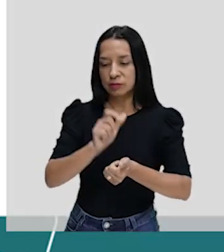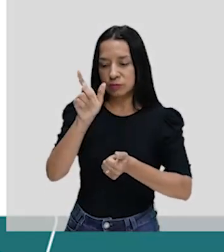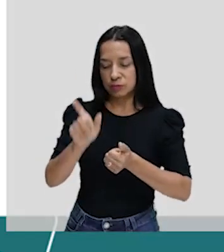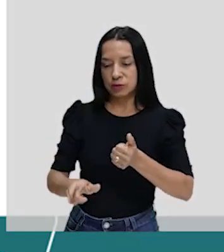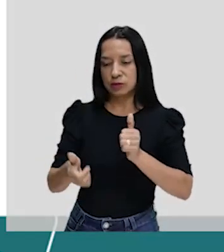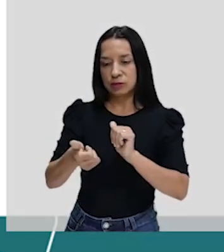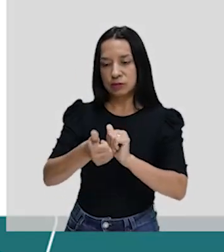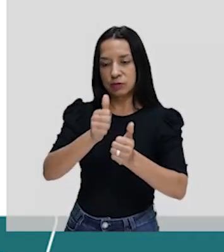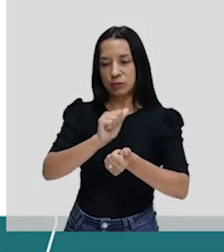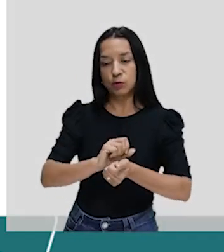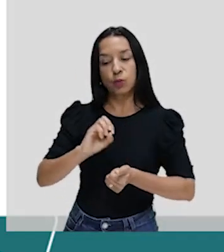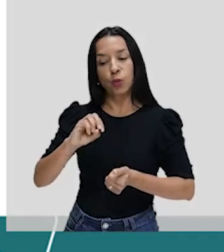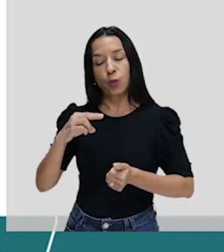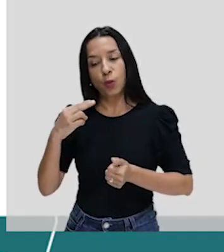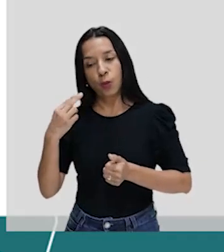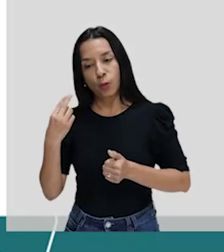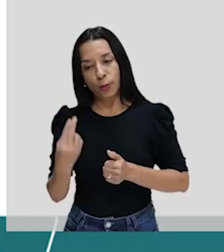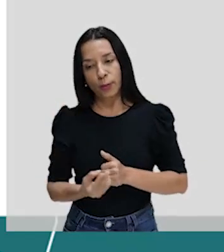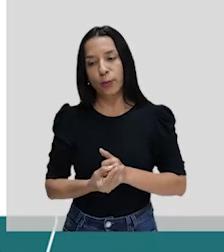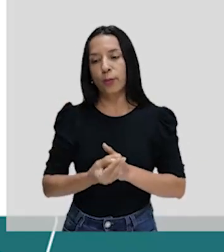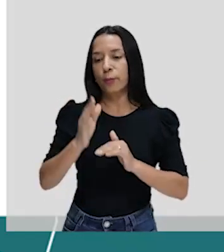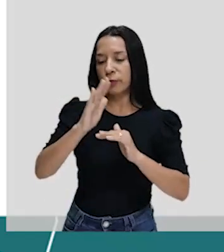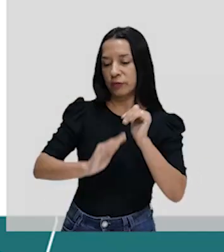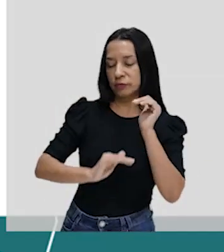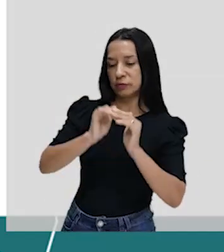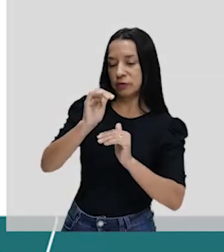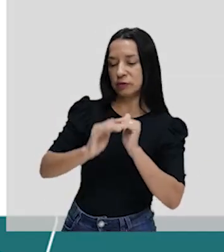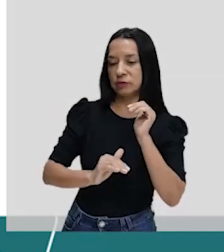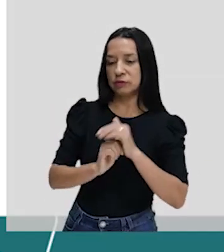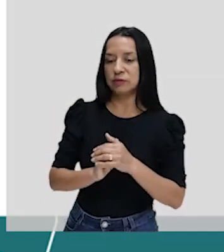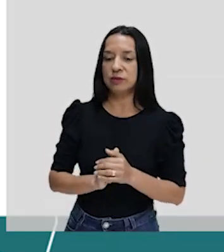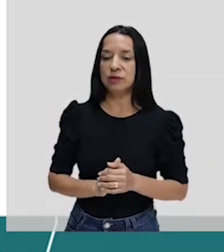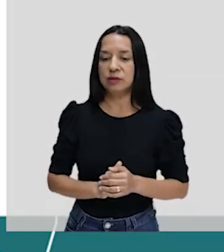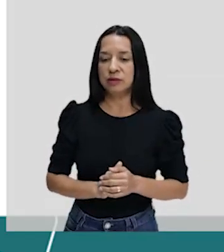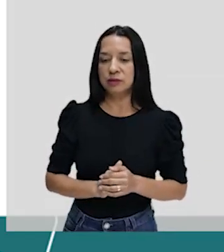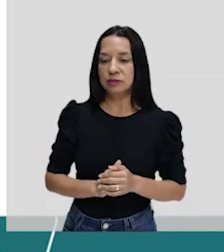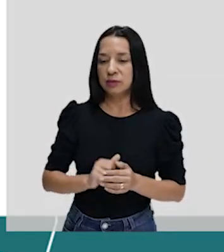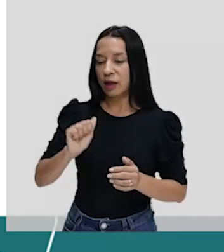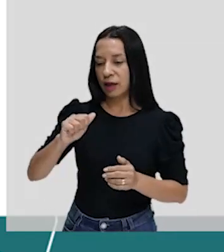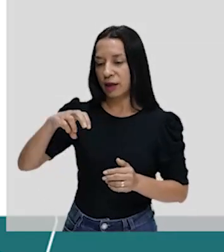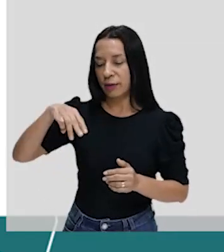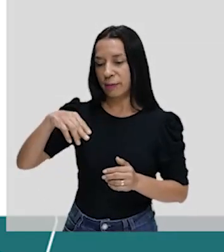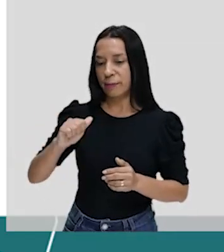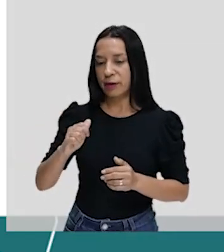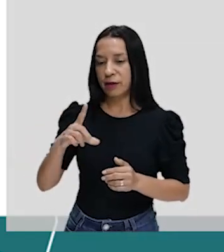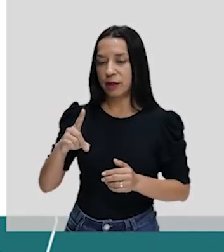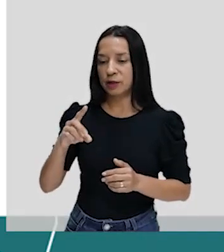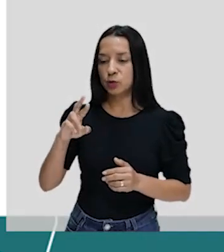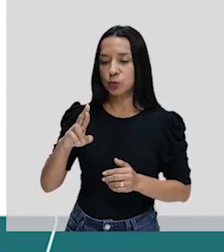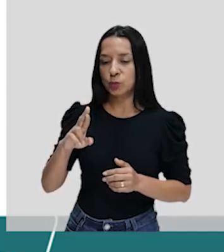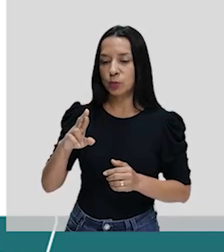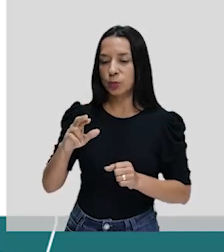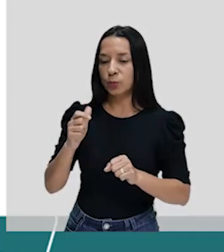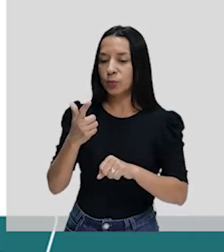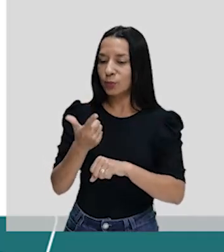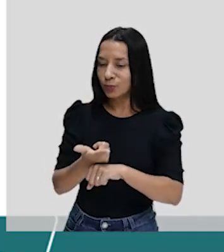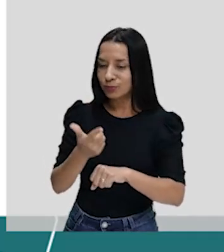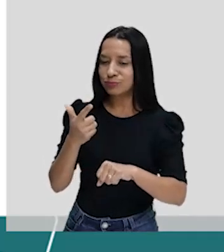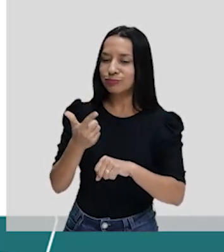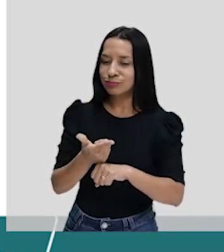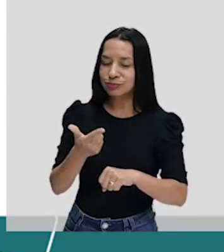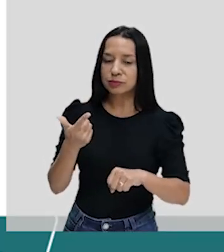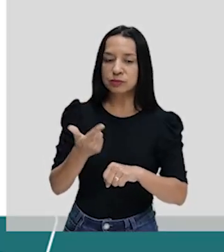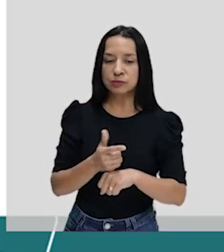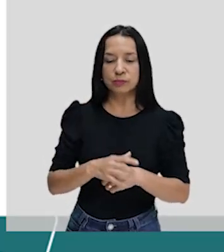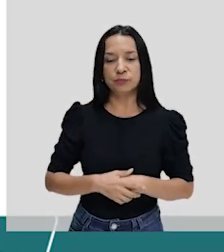ou profissionais. Quando eu falo de atleta amador, eu falo de indivíduos normais, indivíduos como nós. Aí vamos para